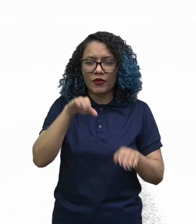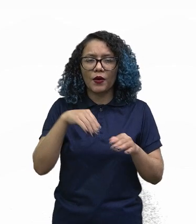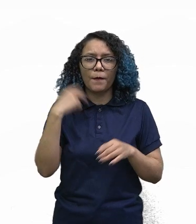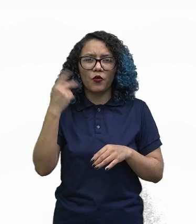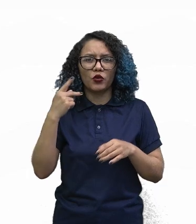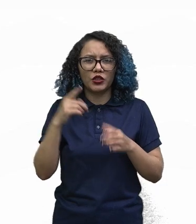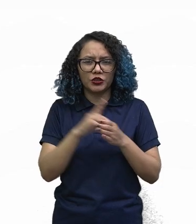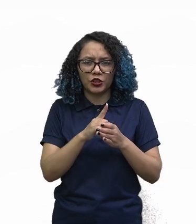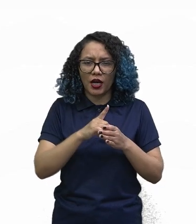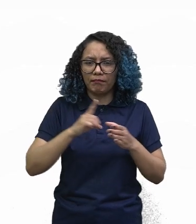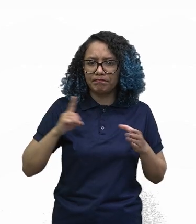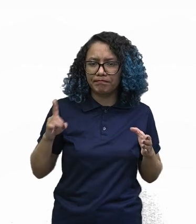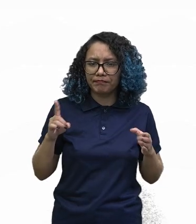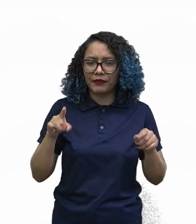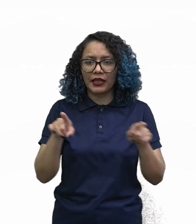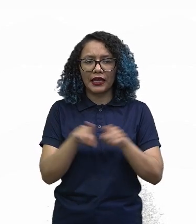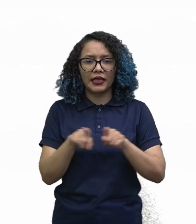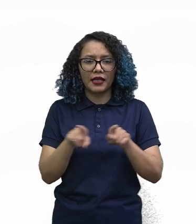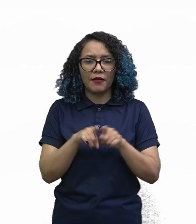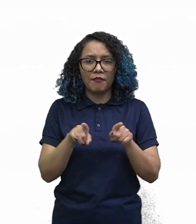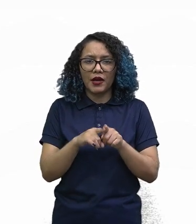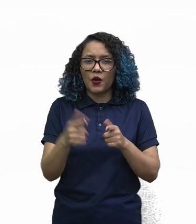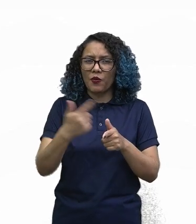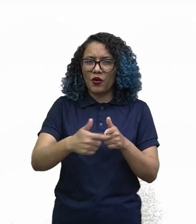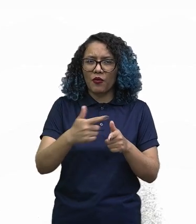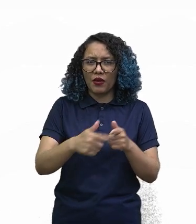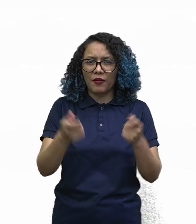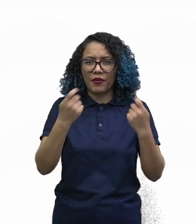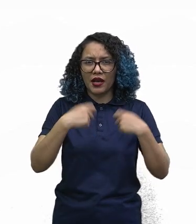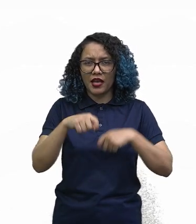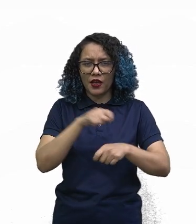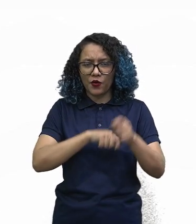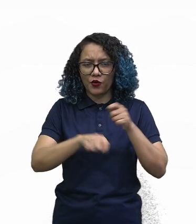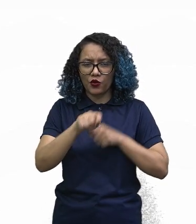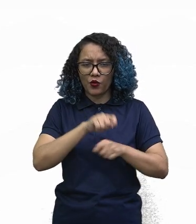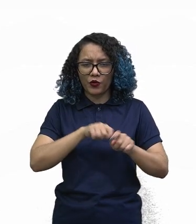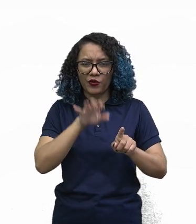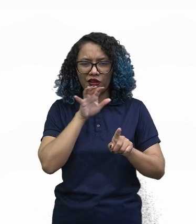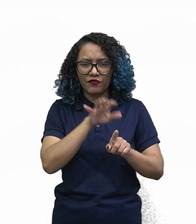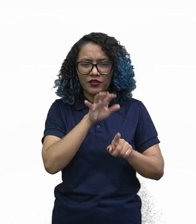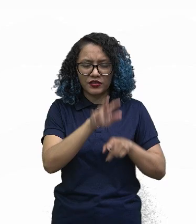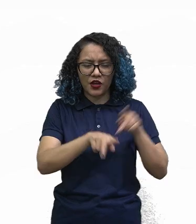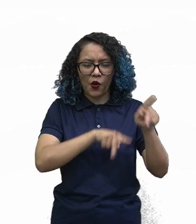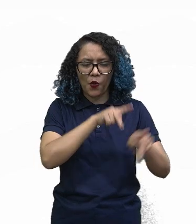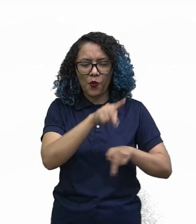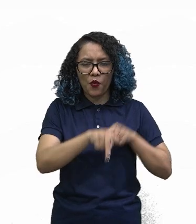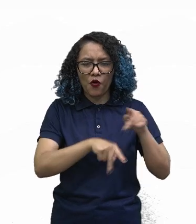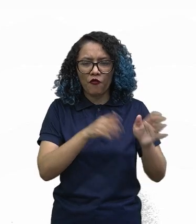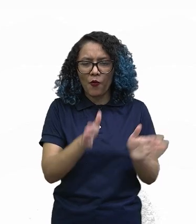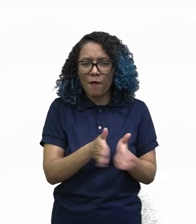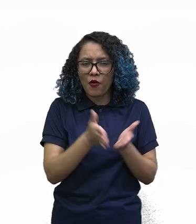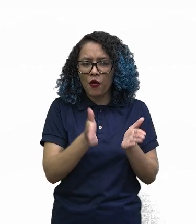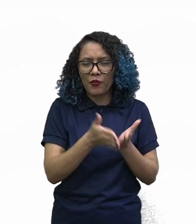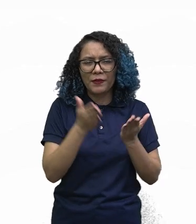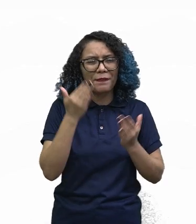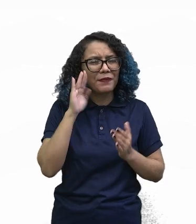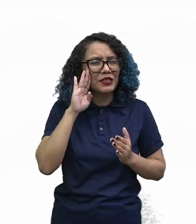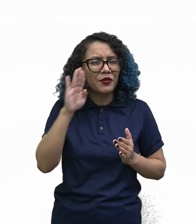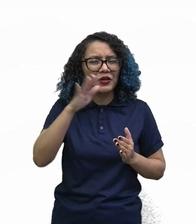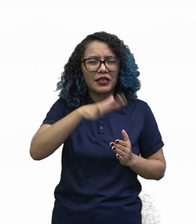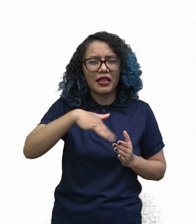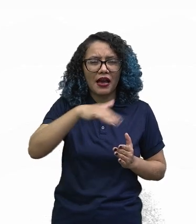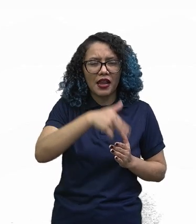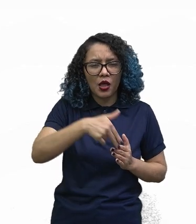crise econômica que afetavam as populações pobres, principalmente do Nordeste, e